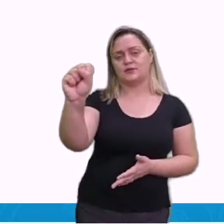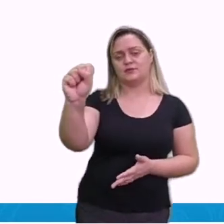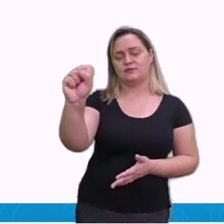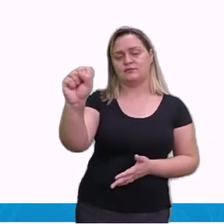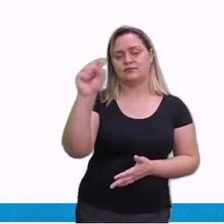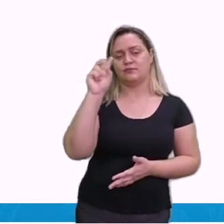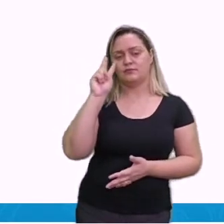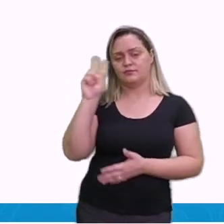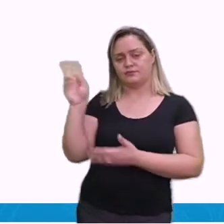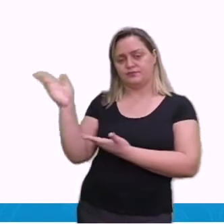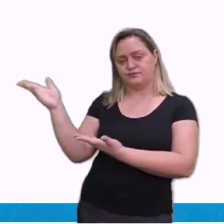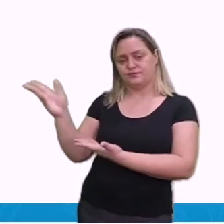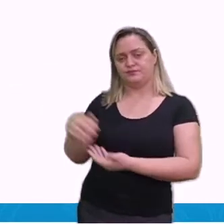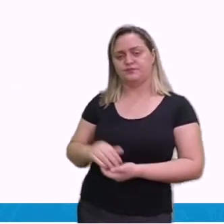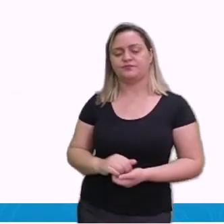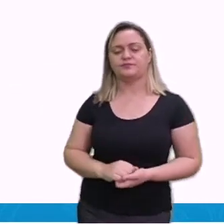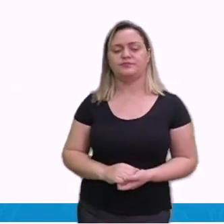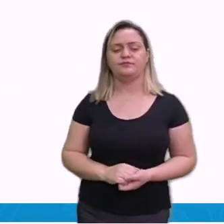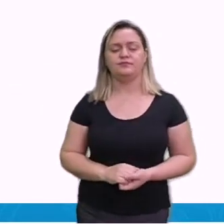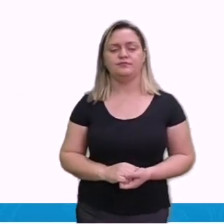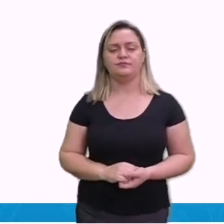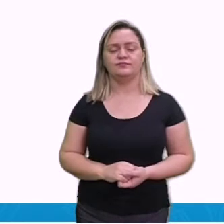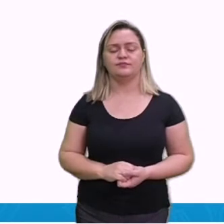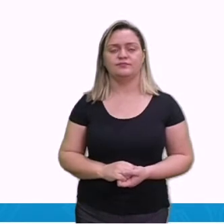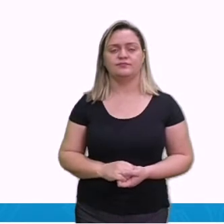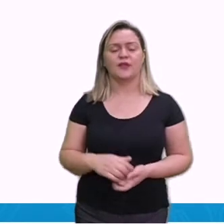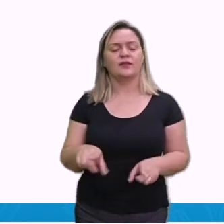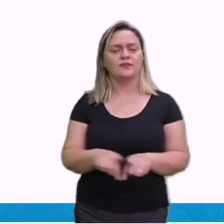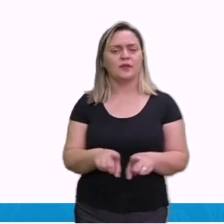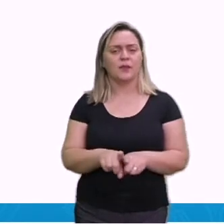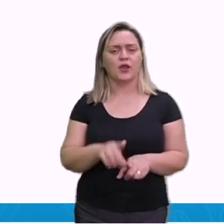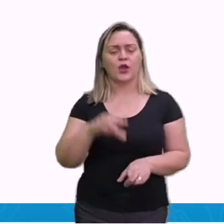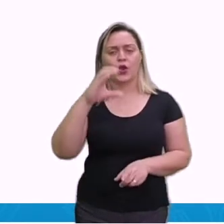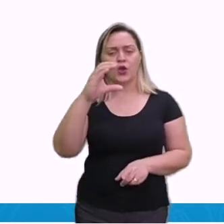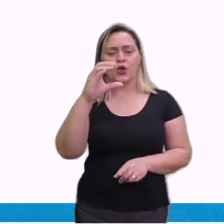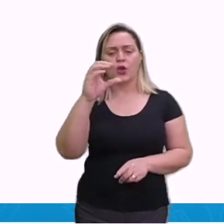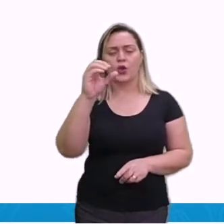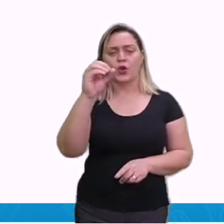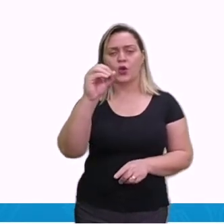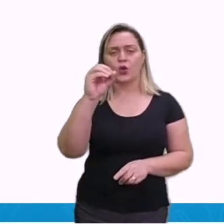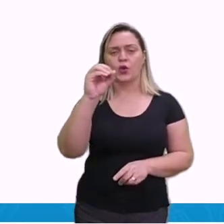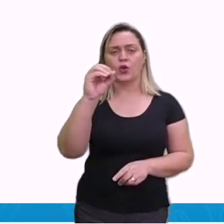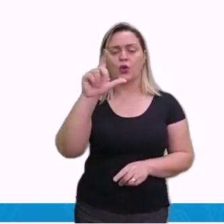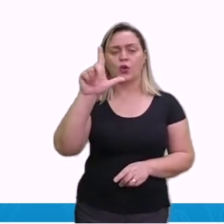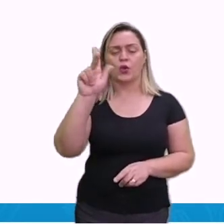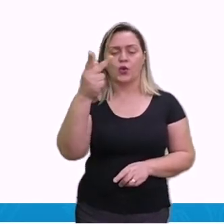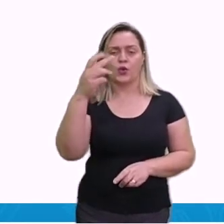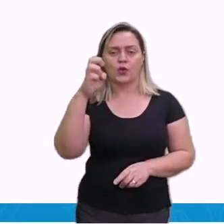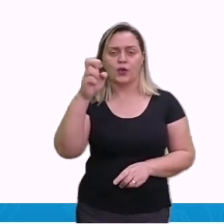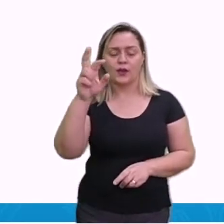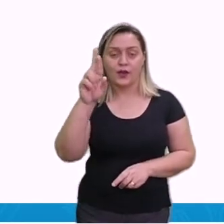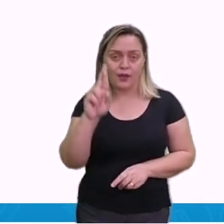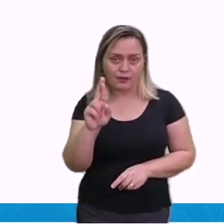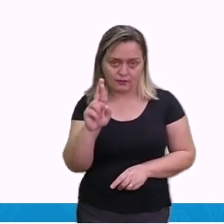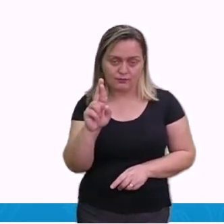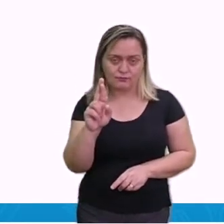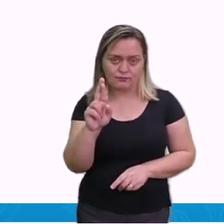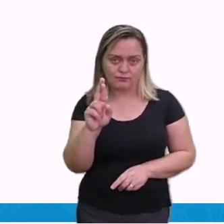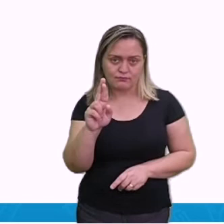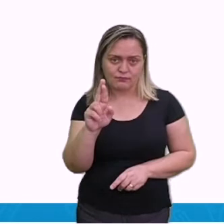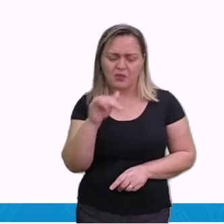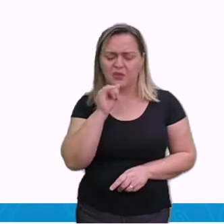estranho, né? Por isso, quando elas são terminadas em R ou Z, eu acrescento o ES.